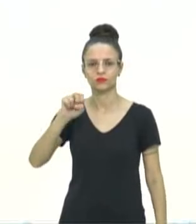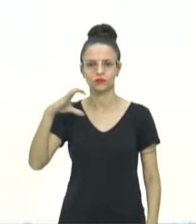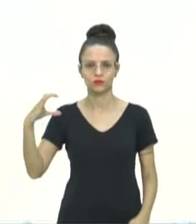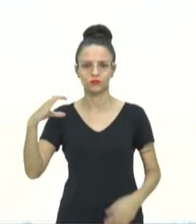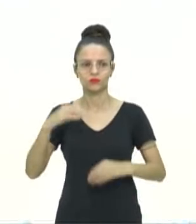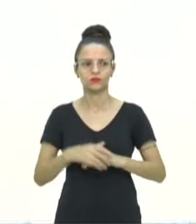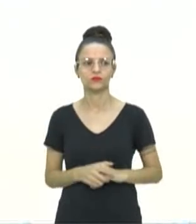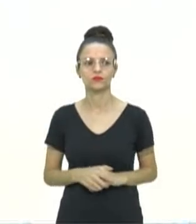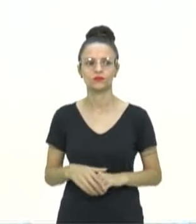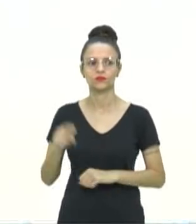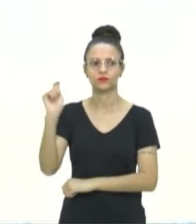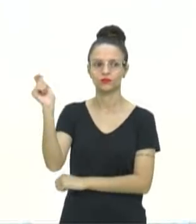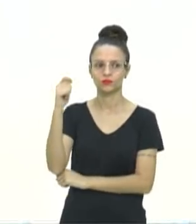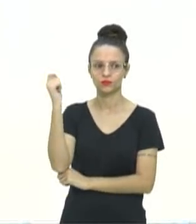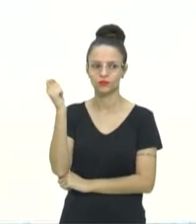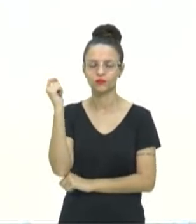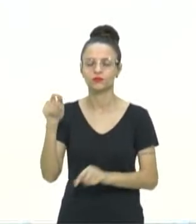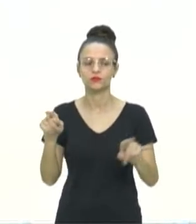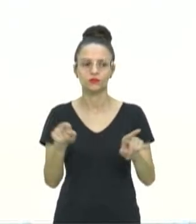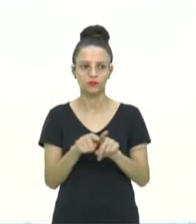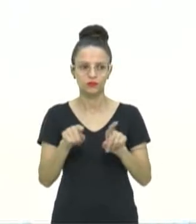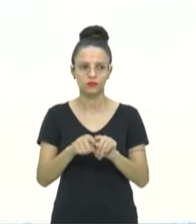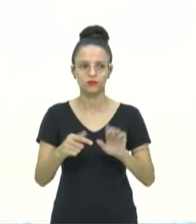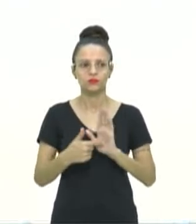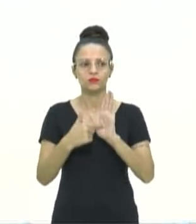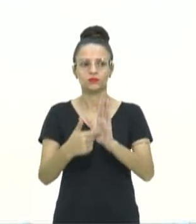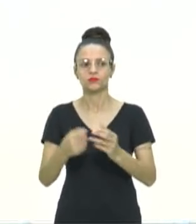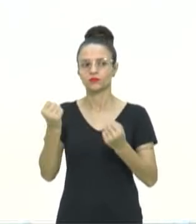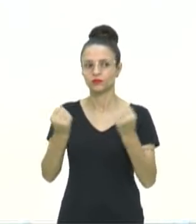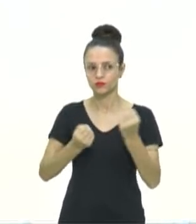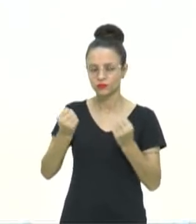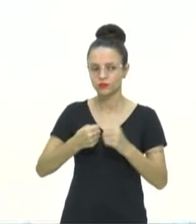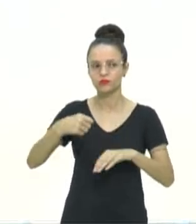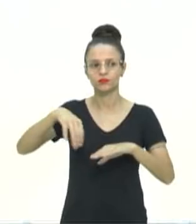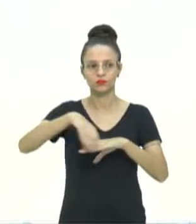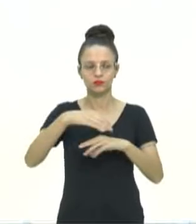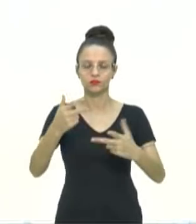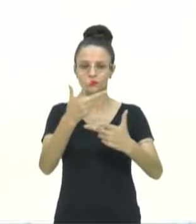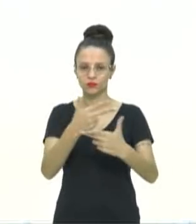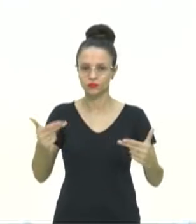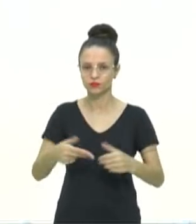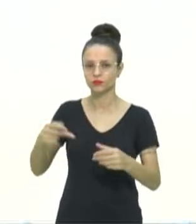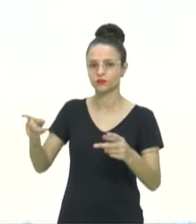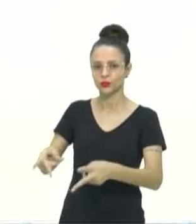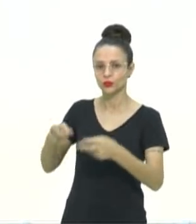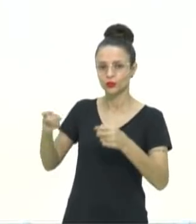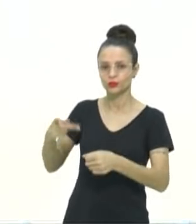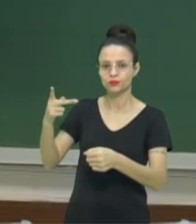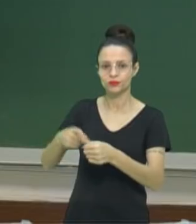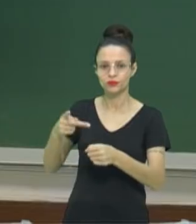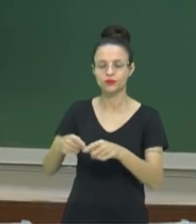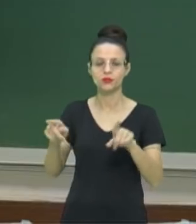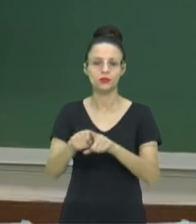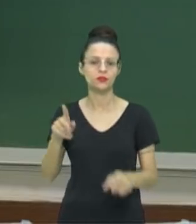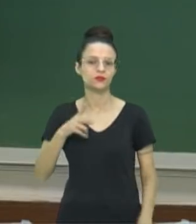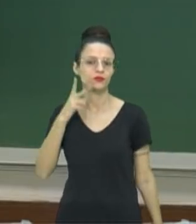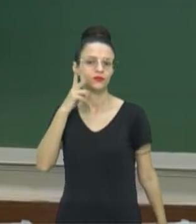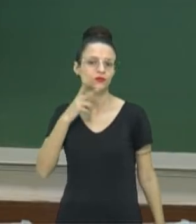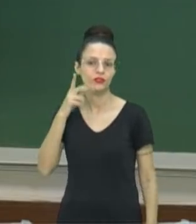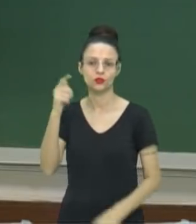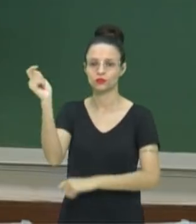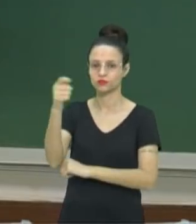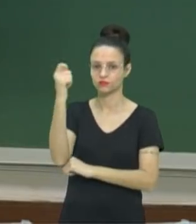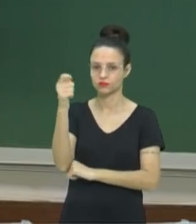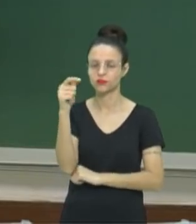Catarina. E no Rio Grande do Sul nós temos o destaque ali para carros, calçados, petroquímicas e os vinhos, né? A produção de vinhos do Rio Grande do